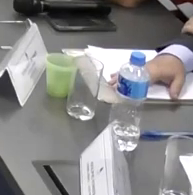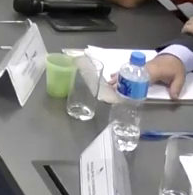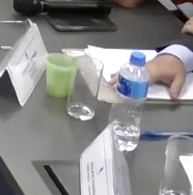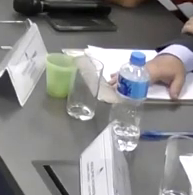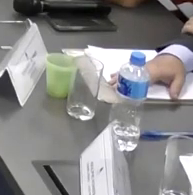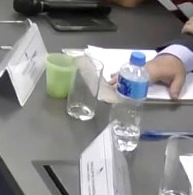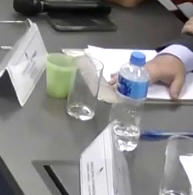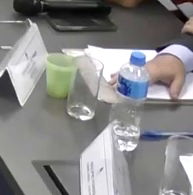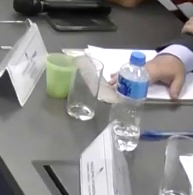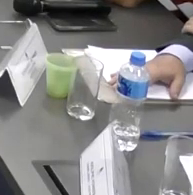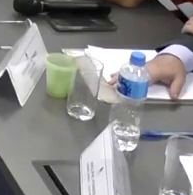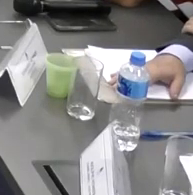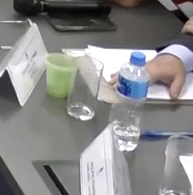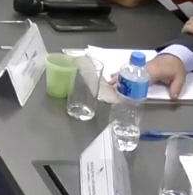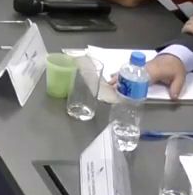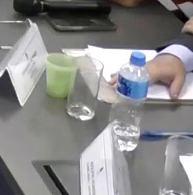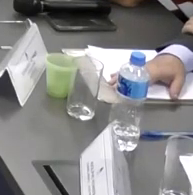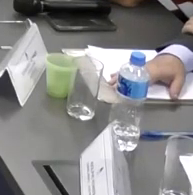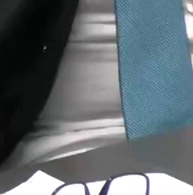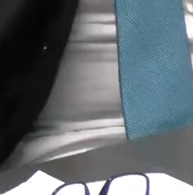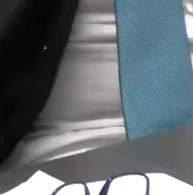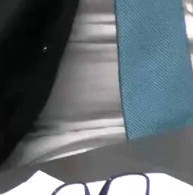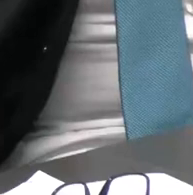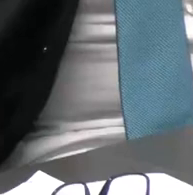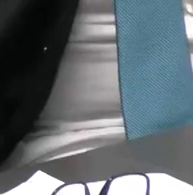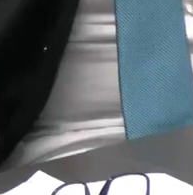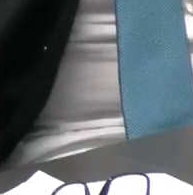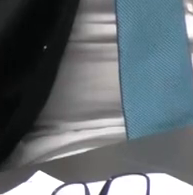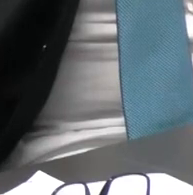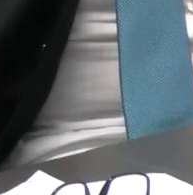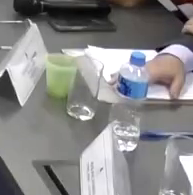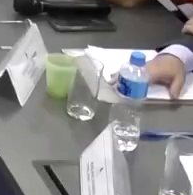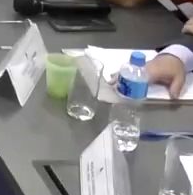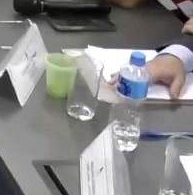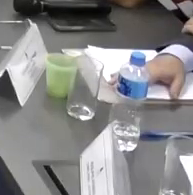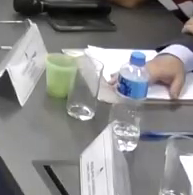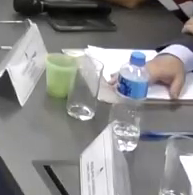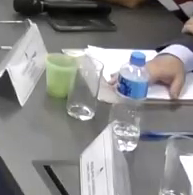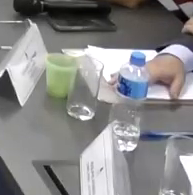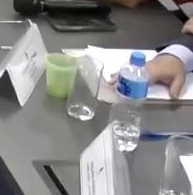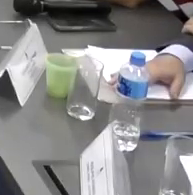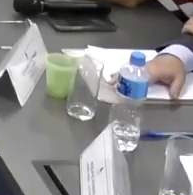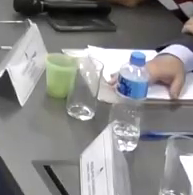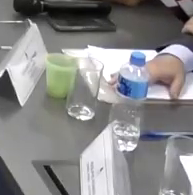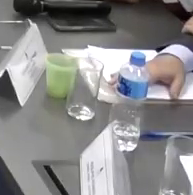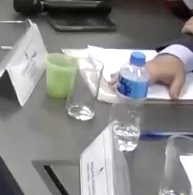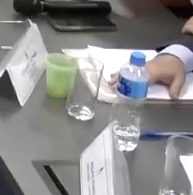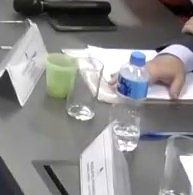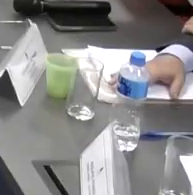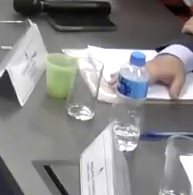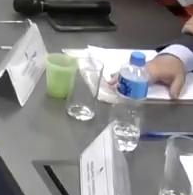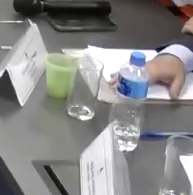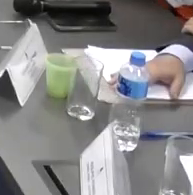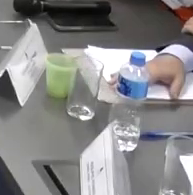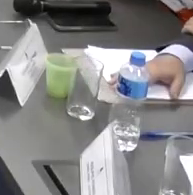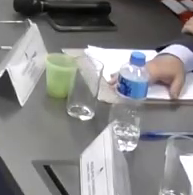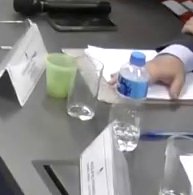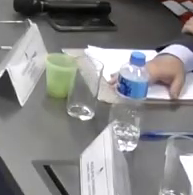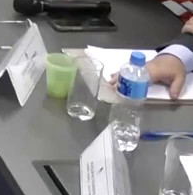faça presente Deputado Deputado também é favorável por unanimidade